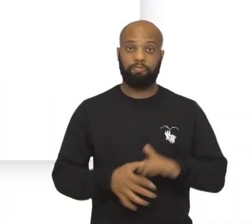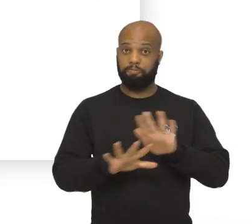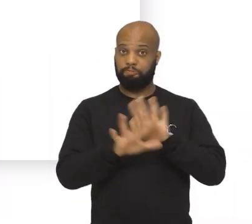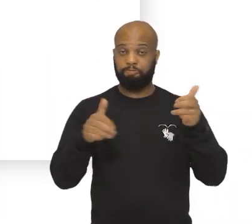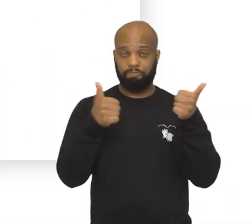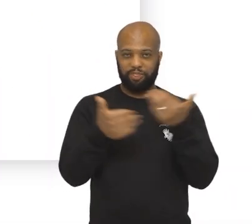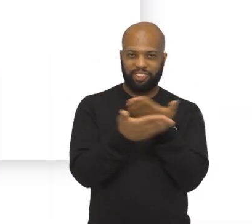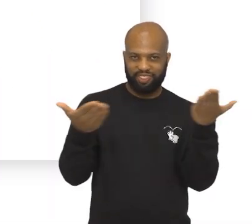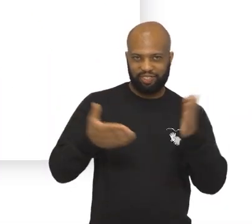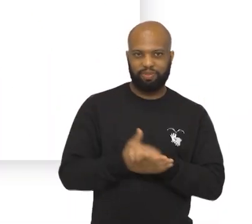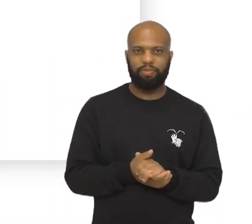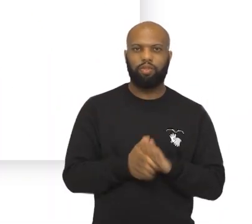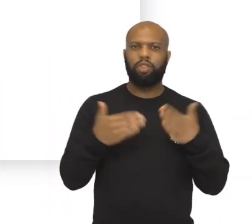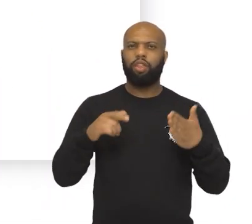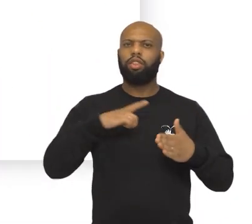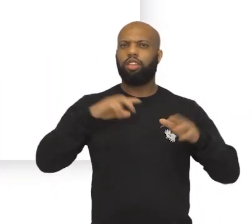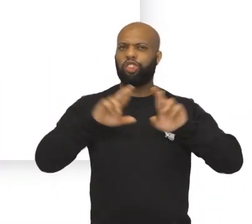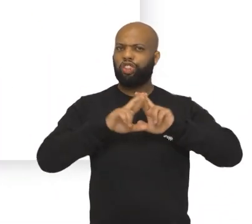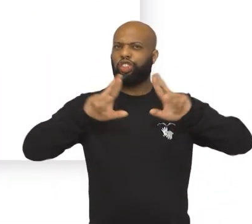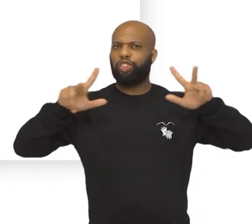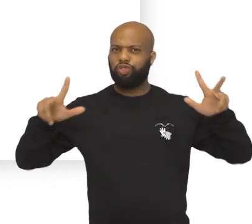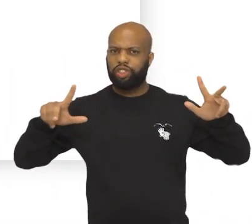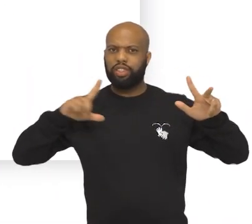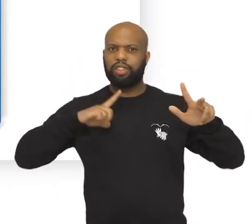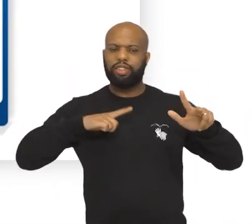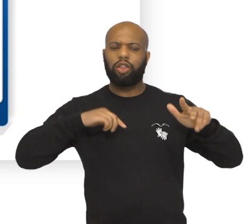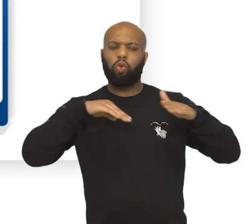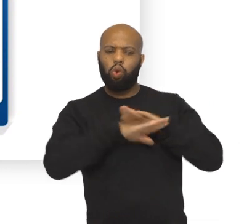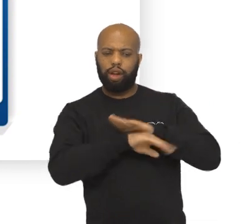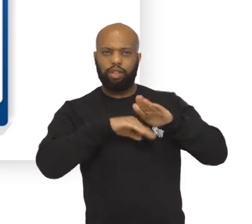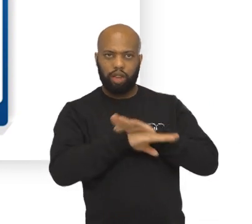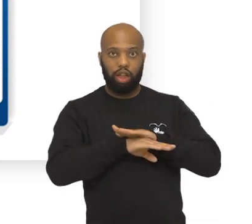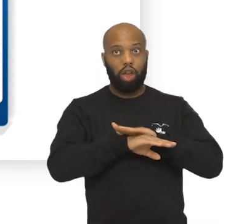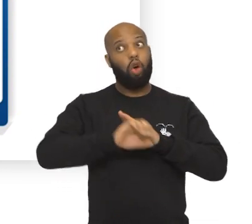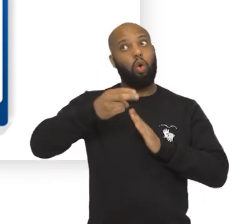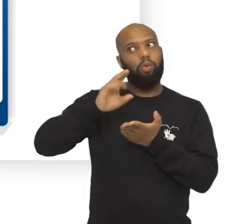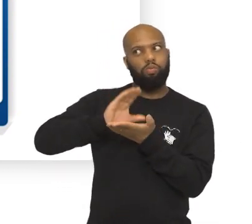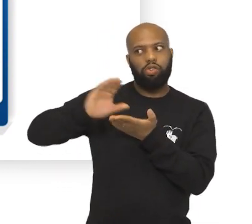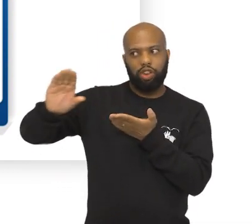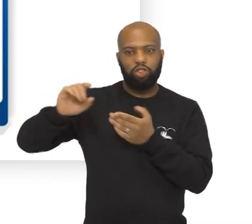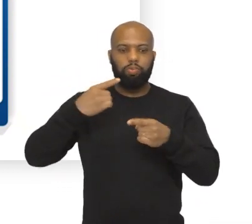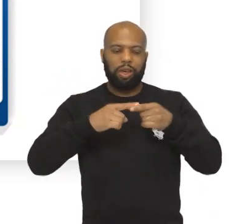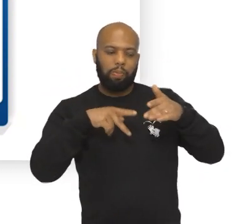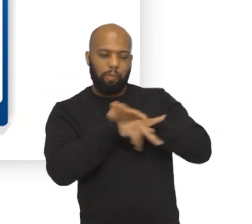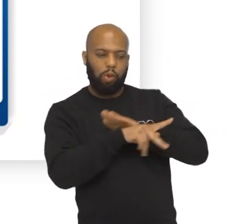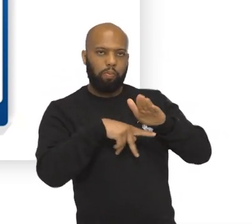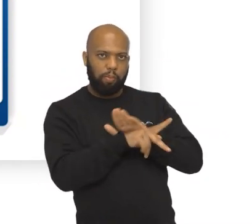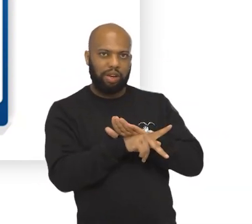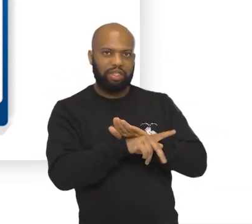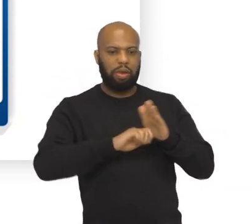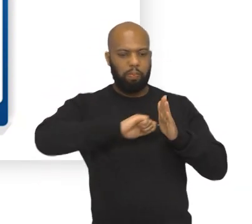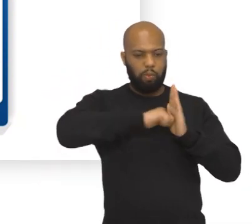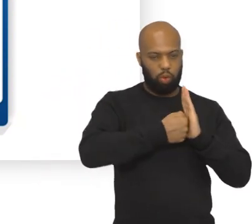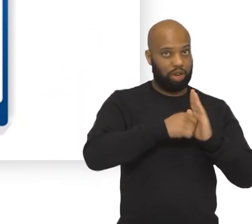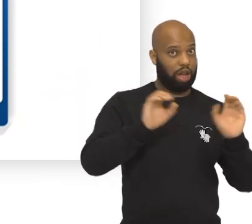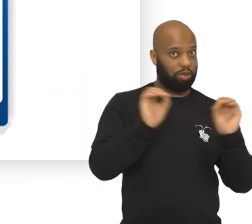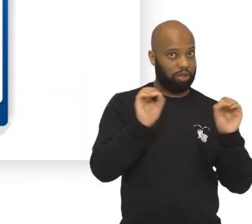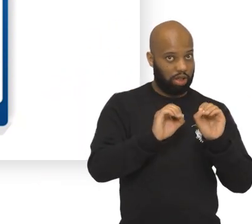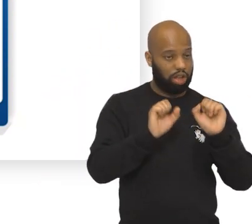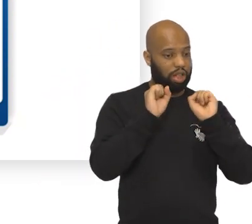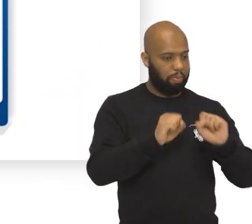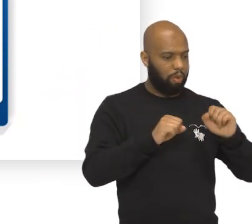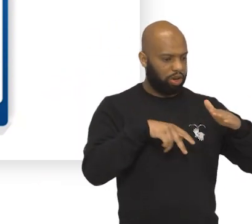Olá tudo bem a diferença básica entre poupar investir é que o dinheiro da poupança não fica bloqueado